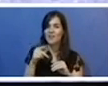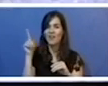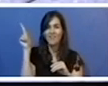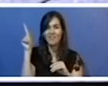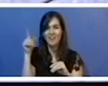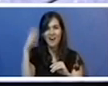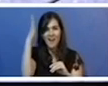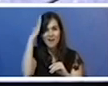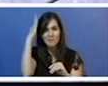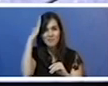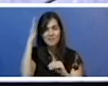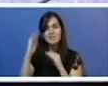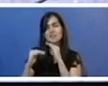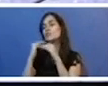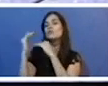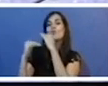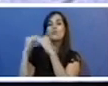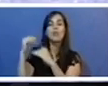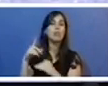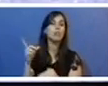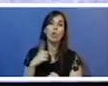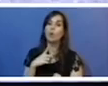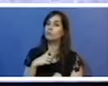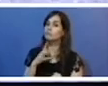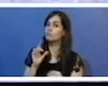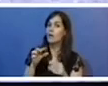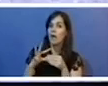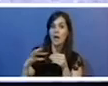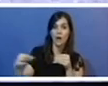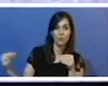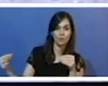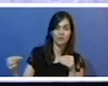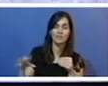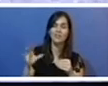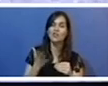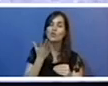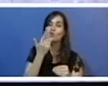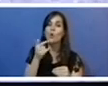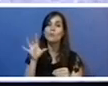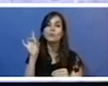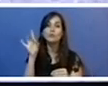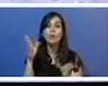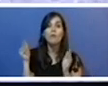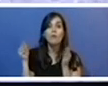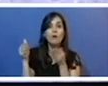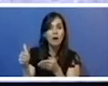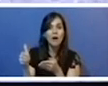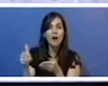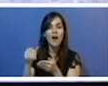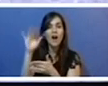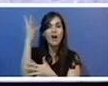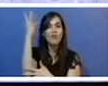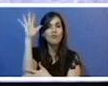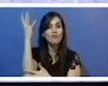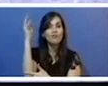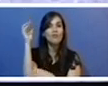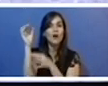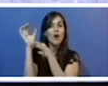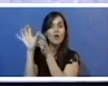desenvolvida, não tem cauda. É um animal que ele se alimenta somente de folhas de eucalipto. E pela folha